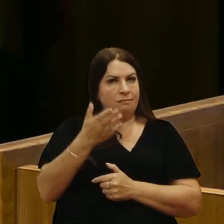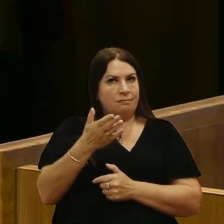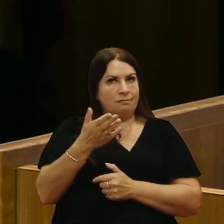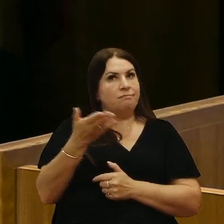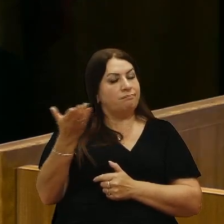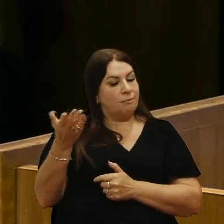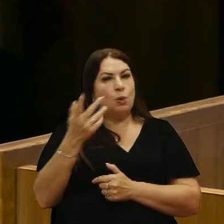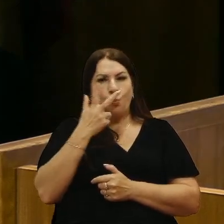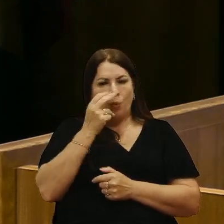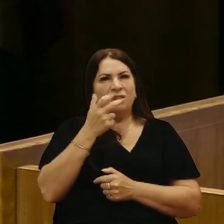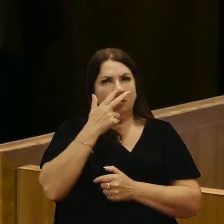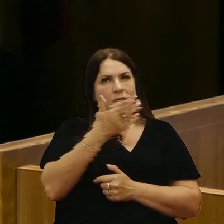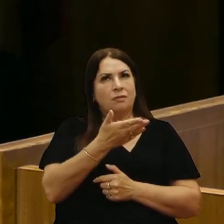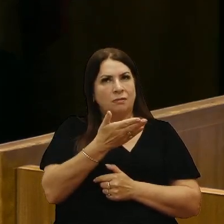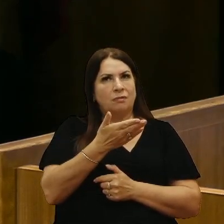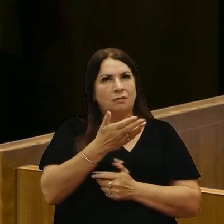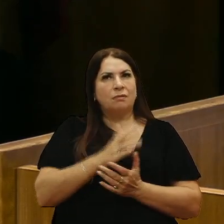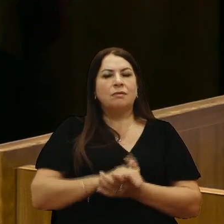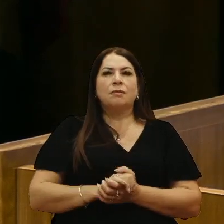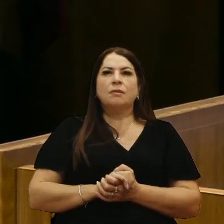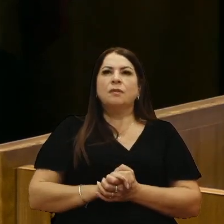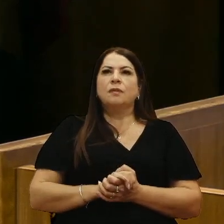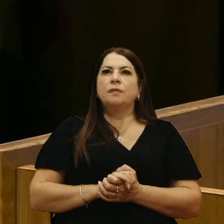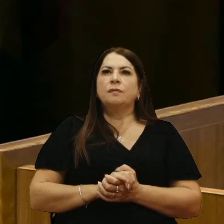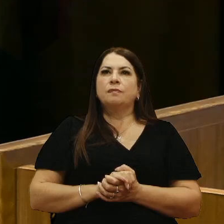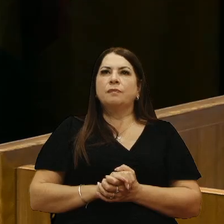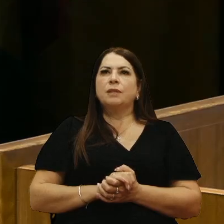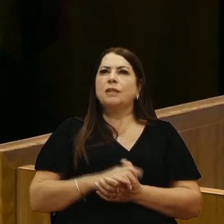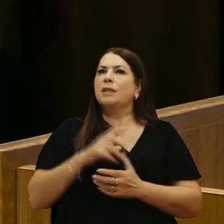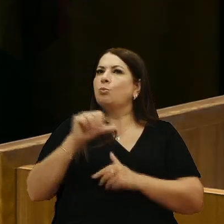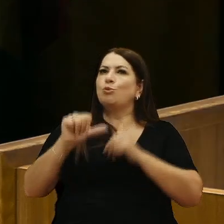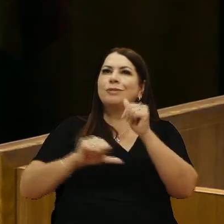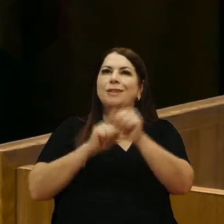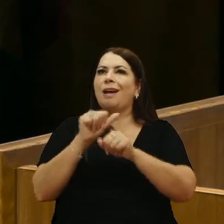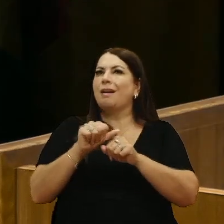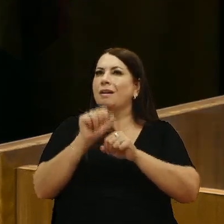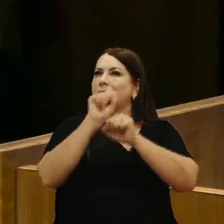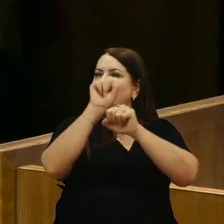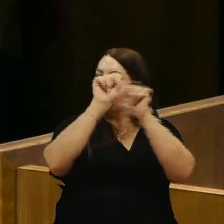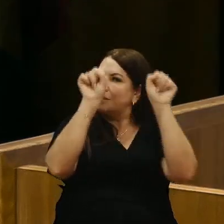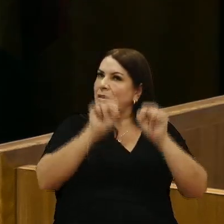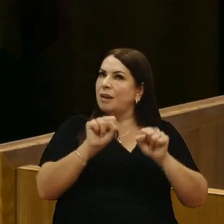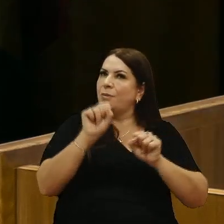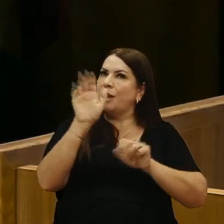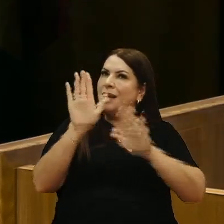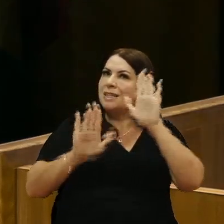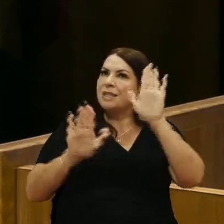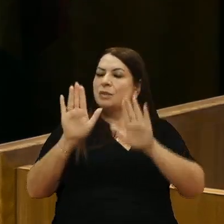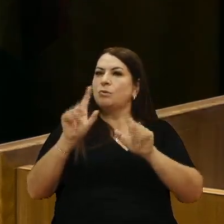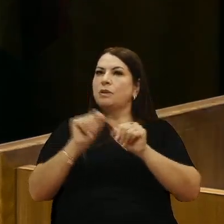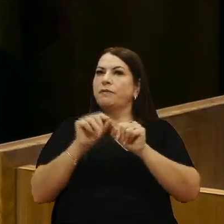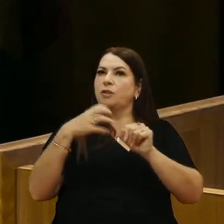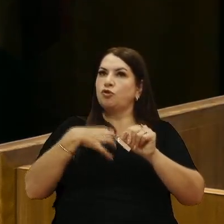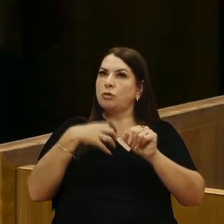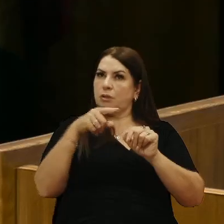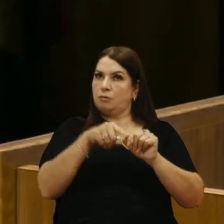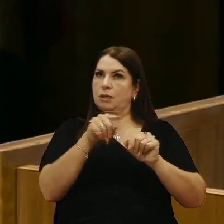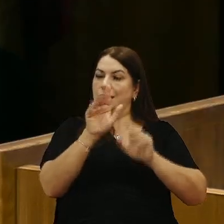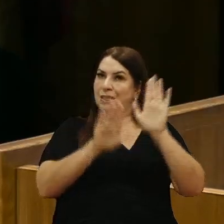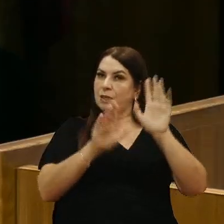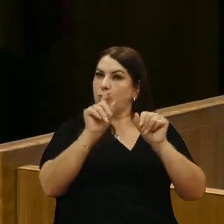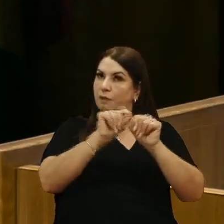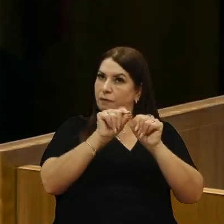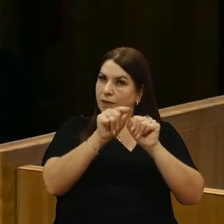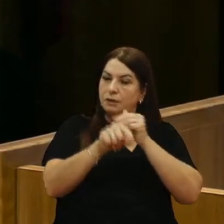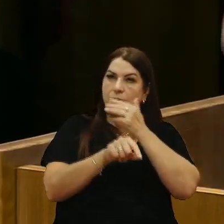foge da mesma situação. Tem que mudar, o sistema licitatório tem que ser da seguinte maneira: a licitação tem que ser